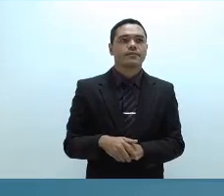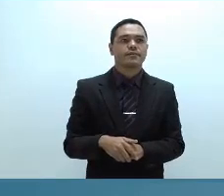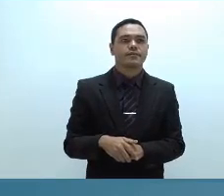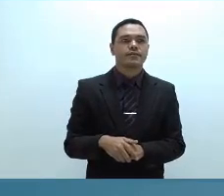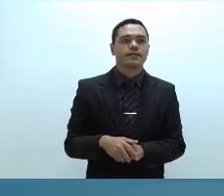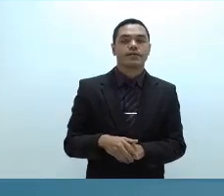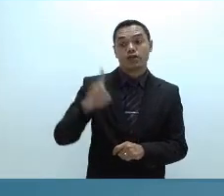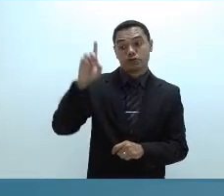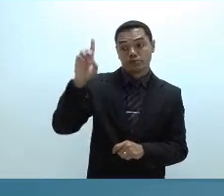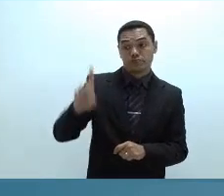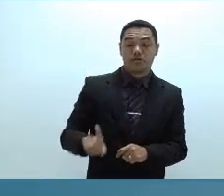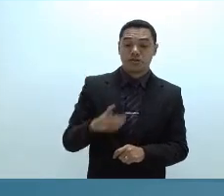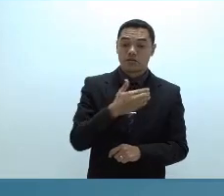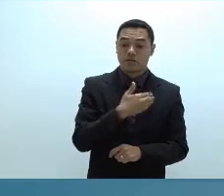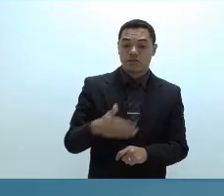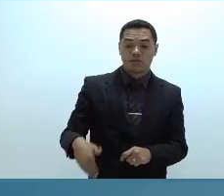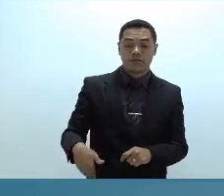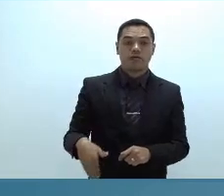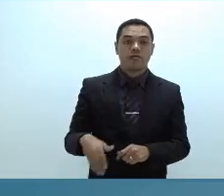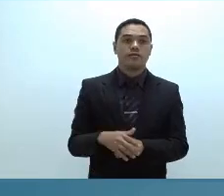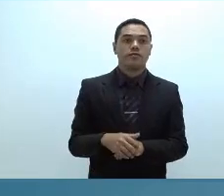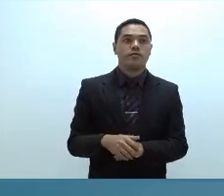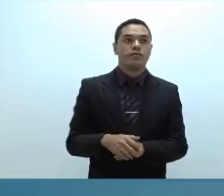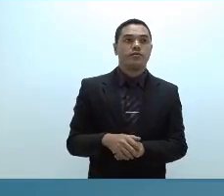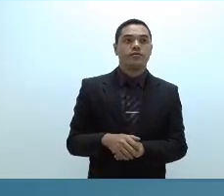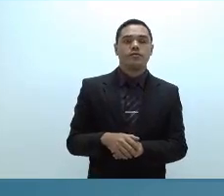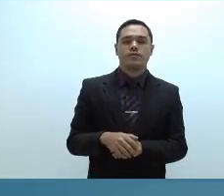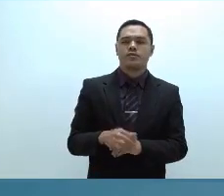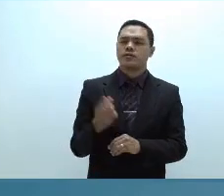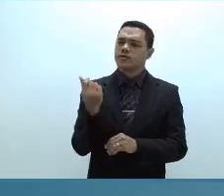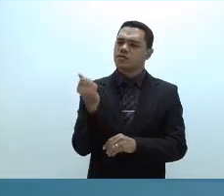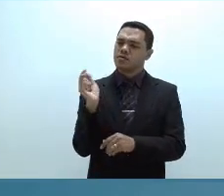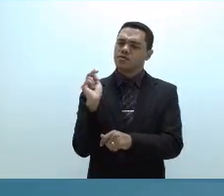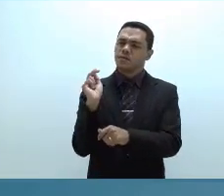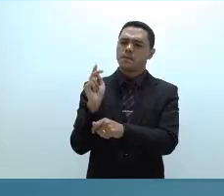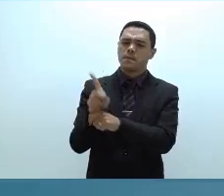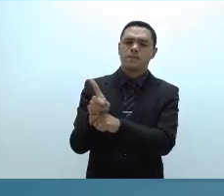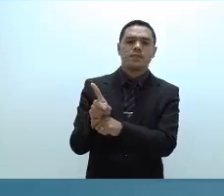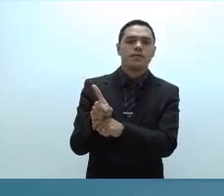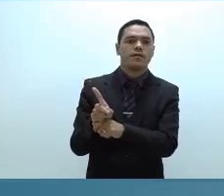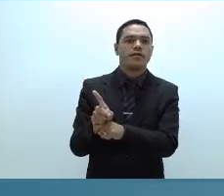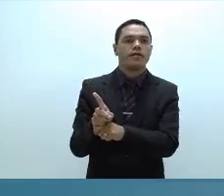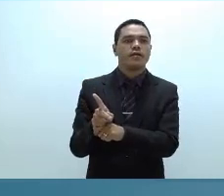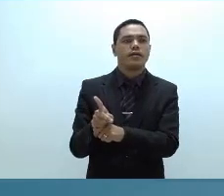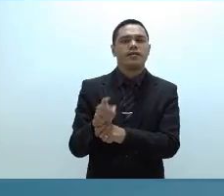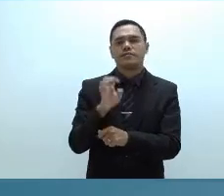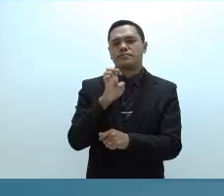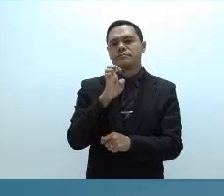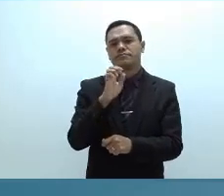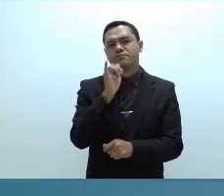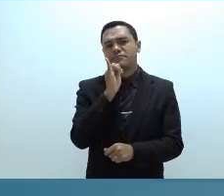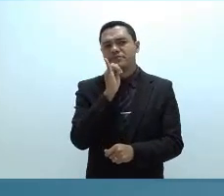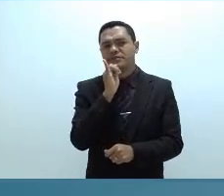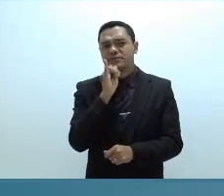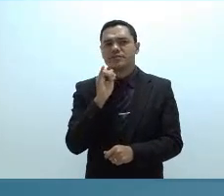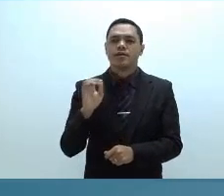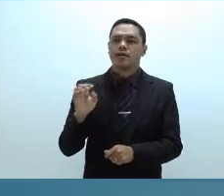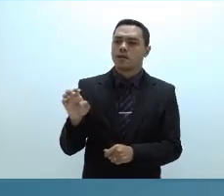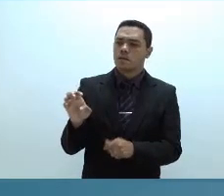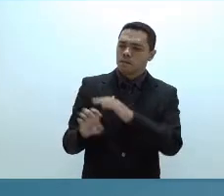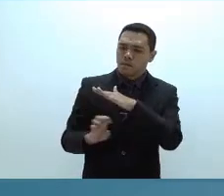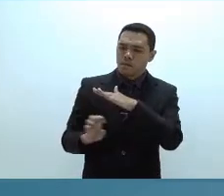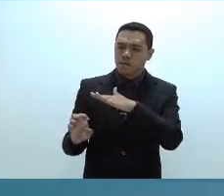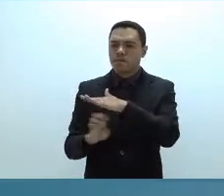direito público, como está sendo. No empréstimo particular, por exemplo, de empresário que faz um empréstimo voluntário, paga,